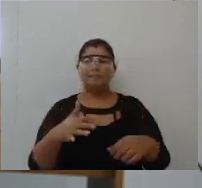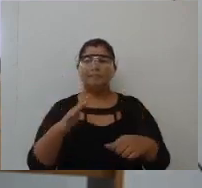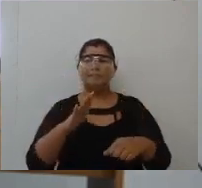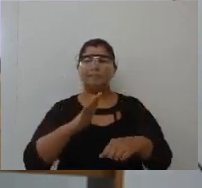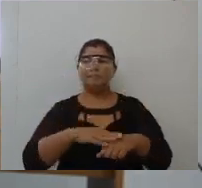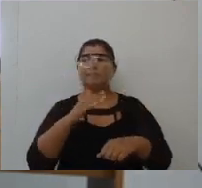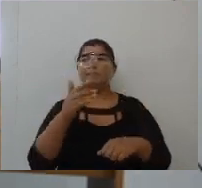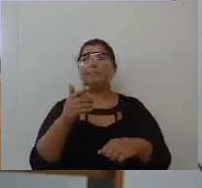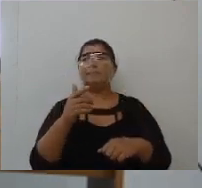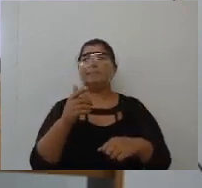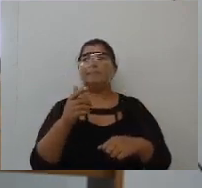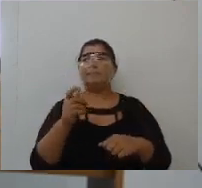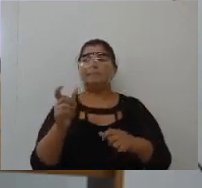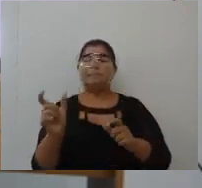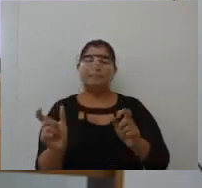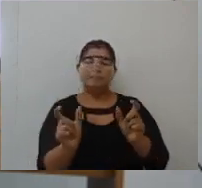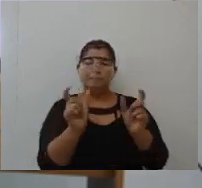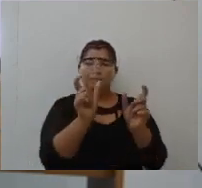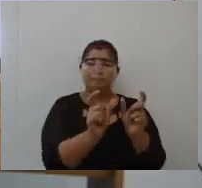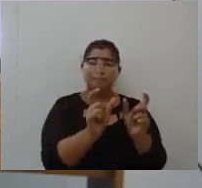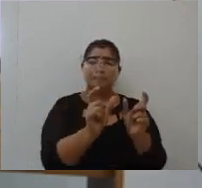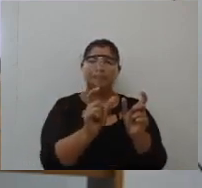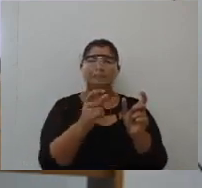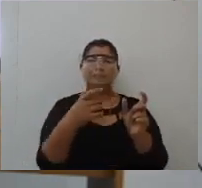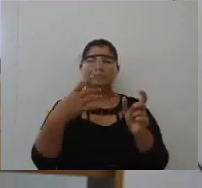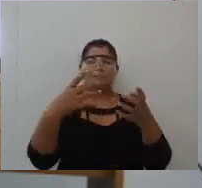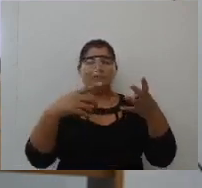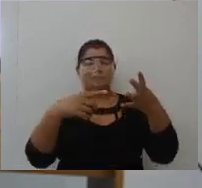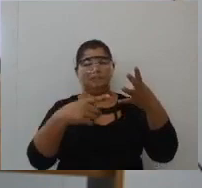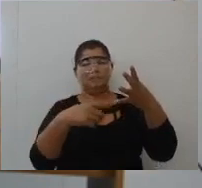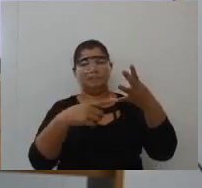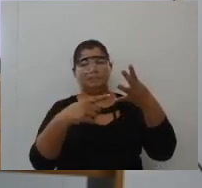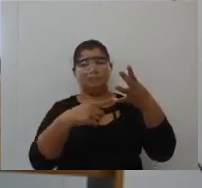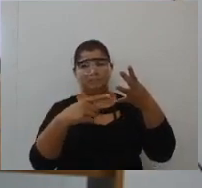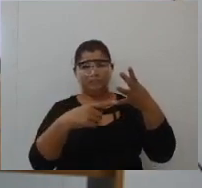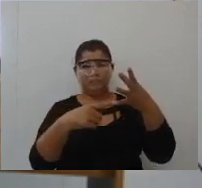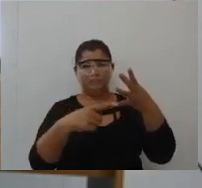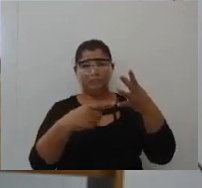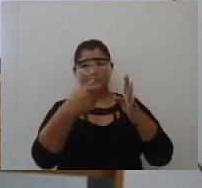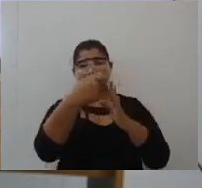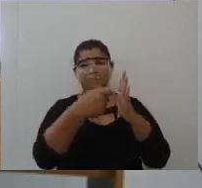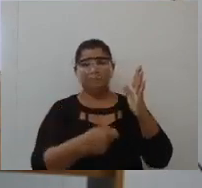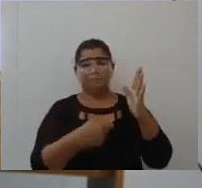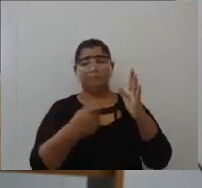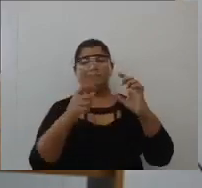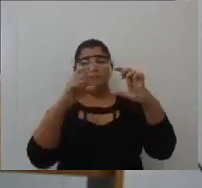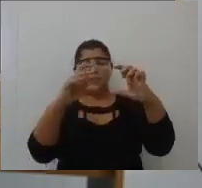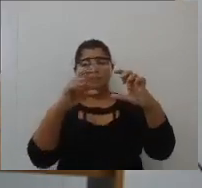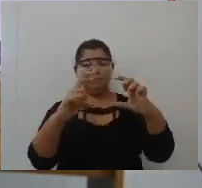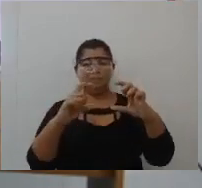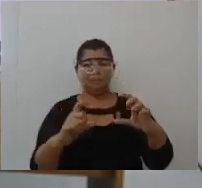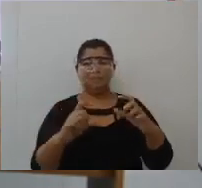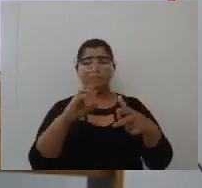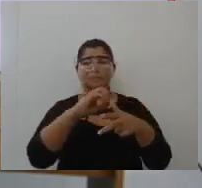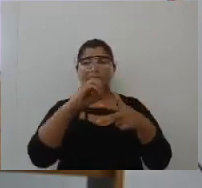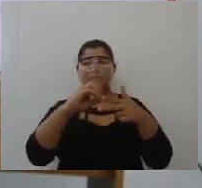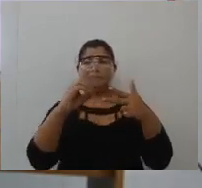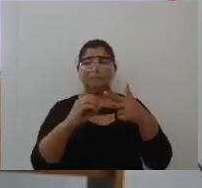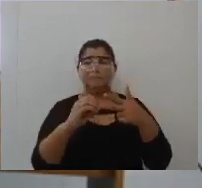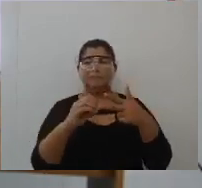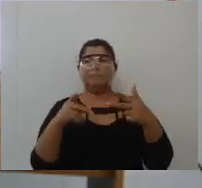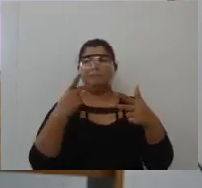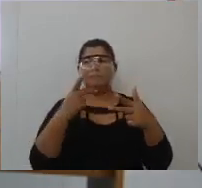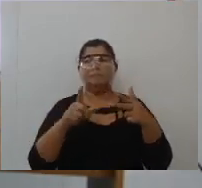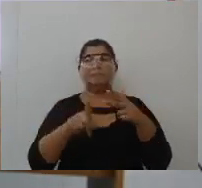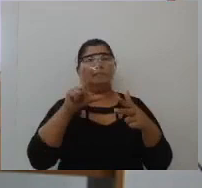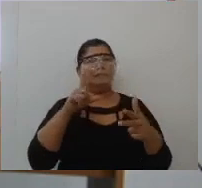dessa parte das conjunções em relação à quarta competência da redação do Enem, tá? Como eu disse no começo da aula,